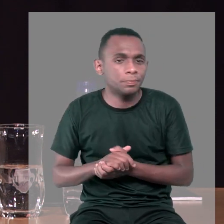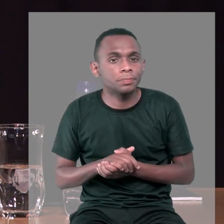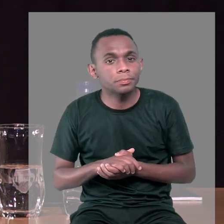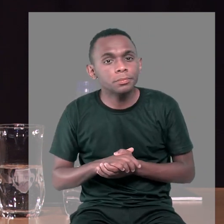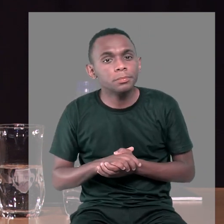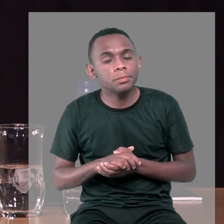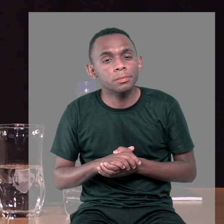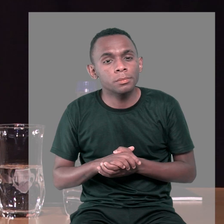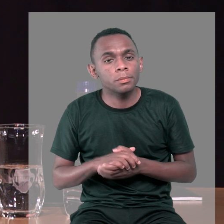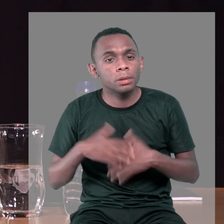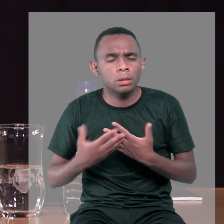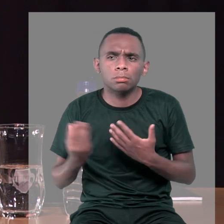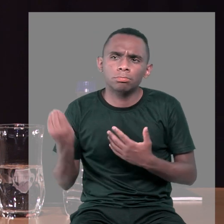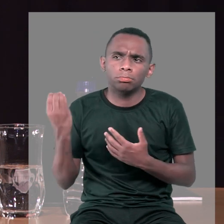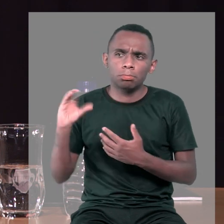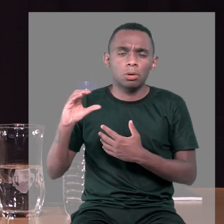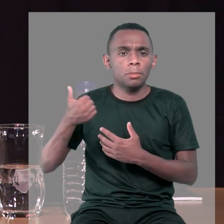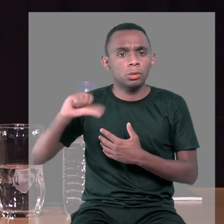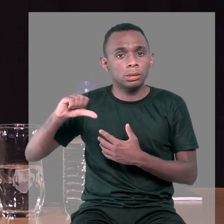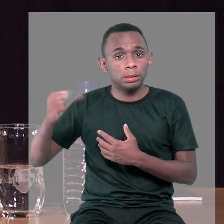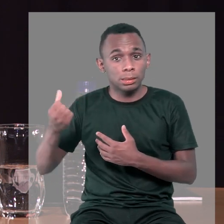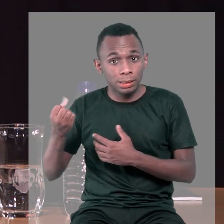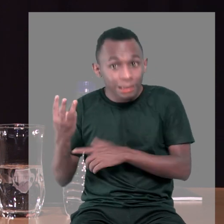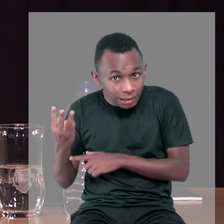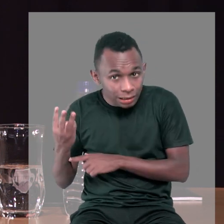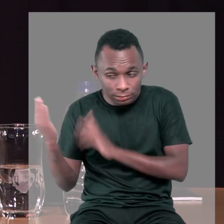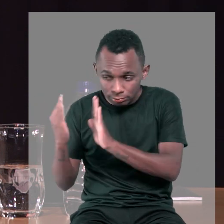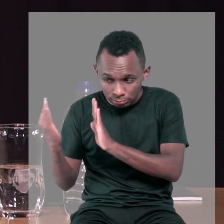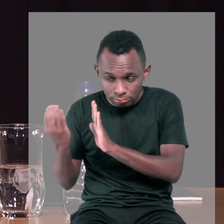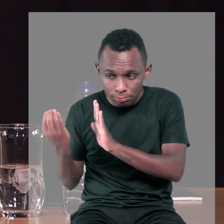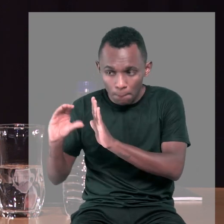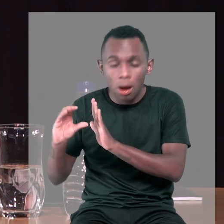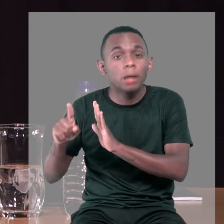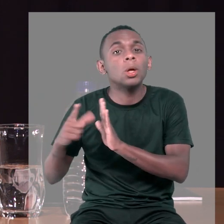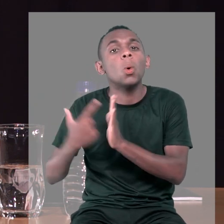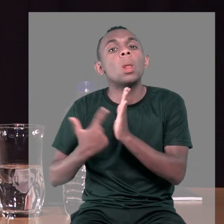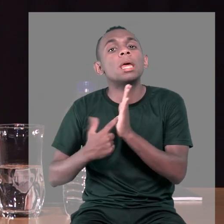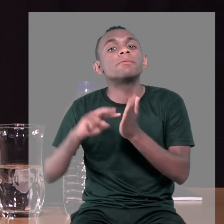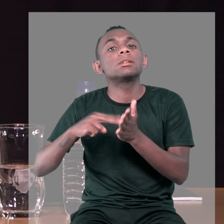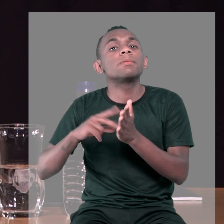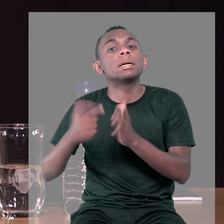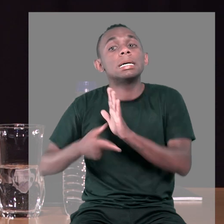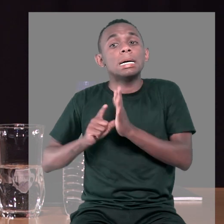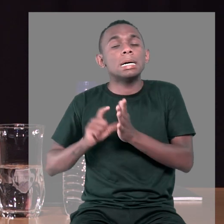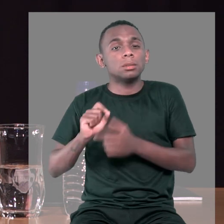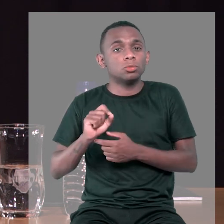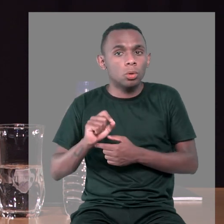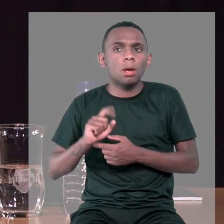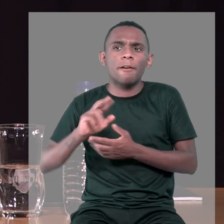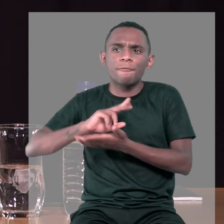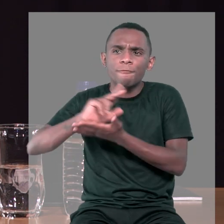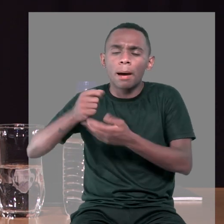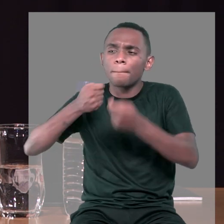escreveu. Ela se ofereceu como repórter para New Yorker Magazine, né? E o editor, que de bobo não